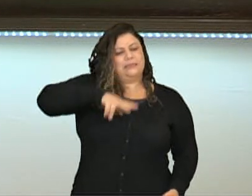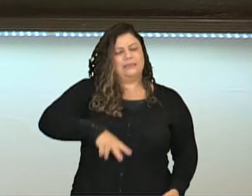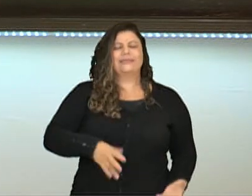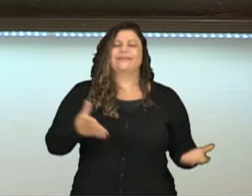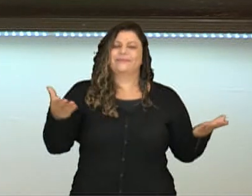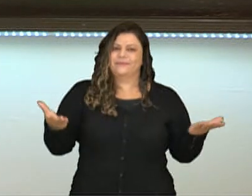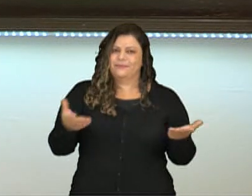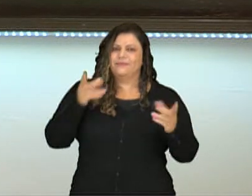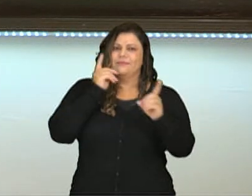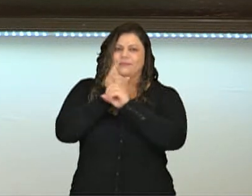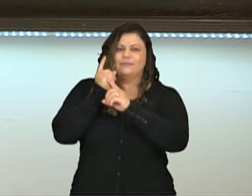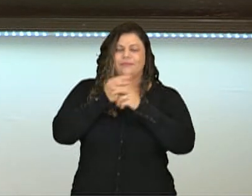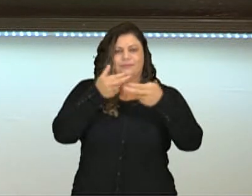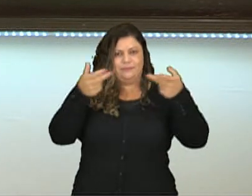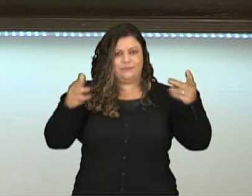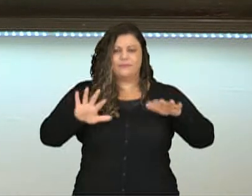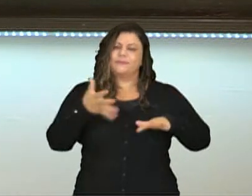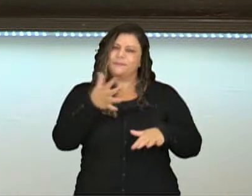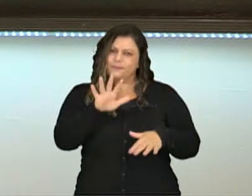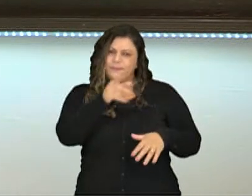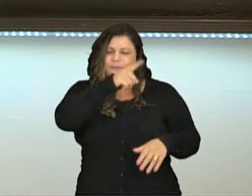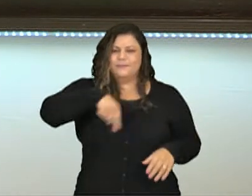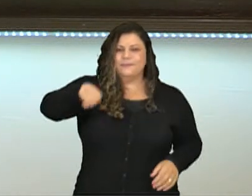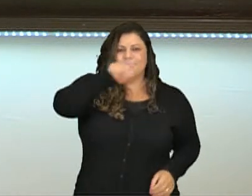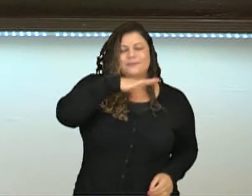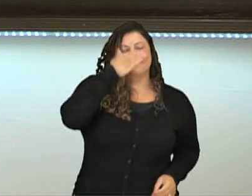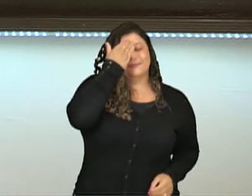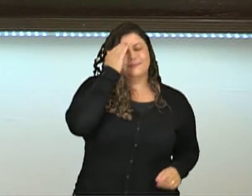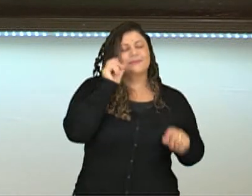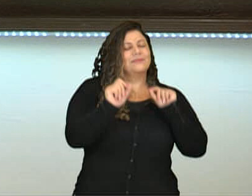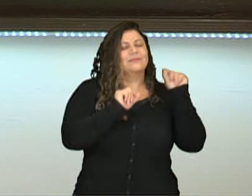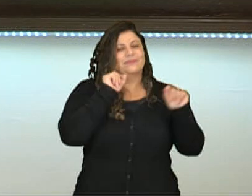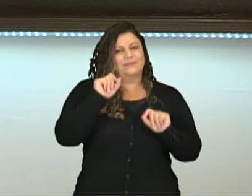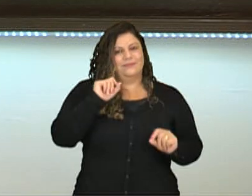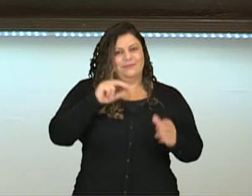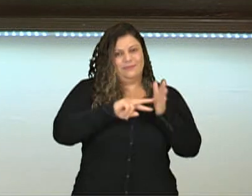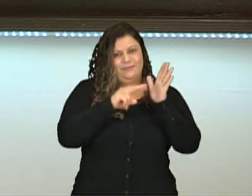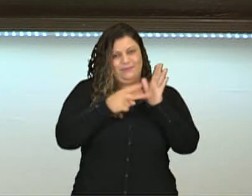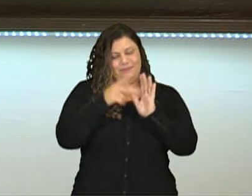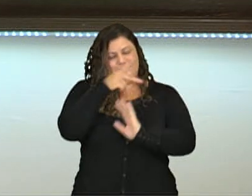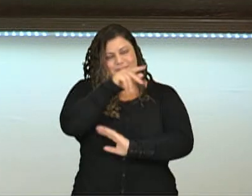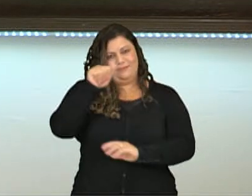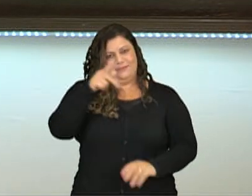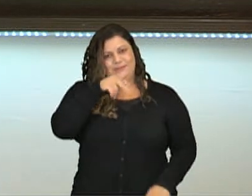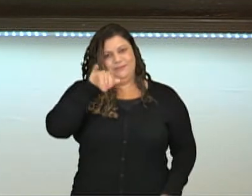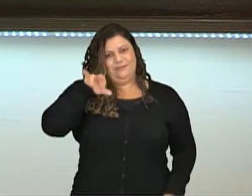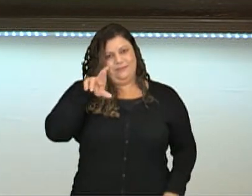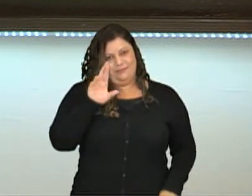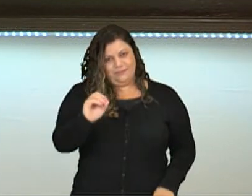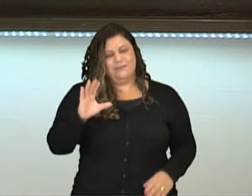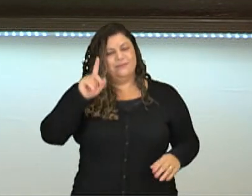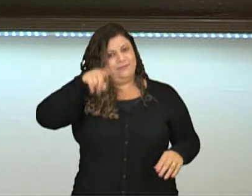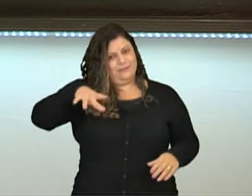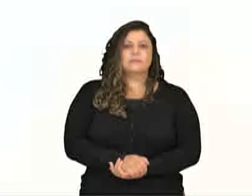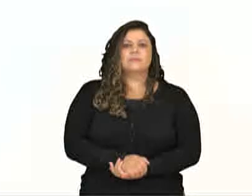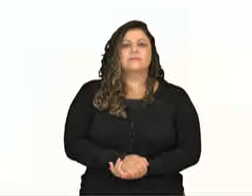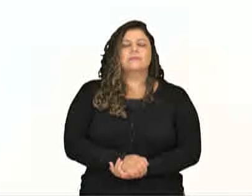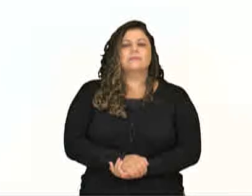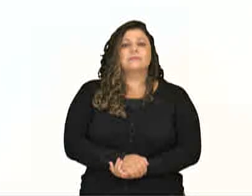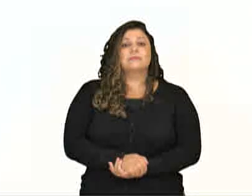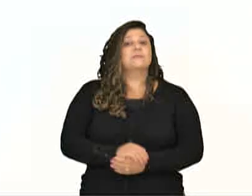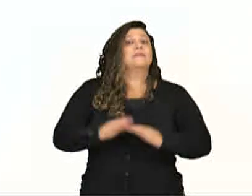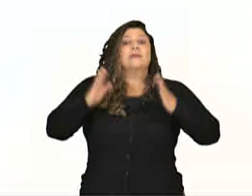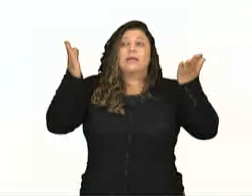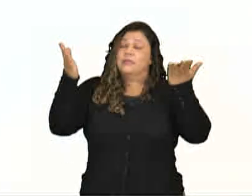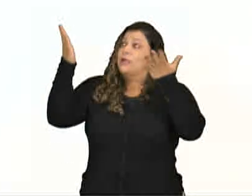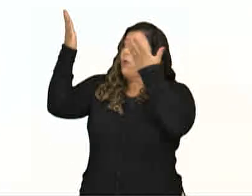estou brincando, mais ou menos para vocês entenderem o que seria um papiro. Isso é um papiro. Esse